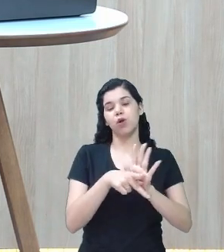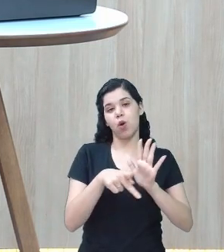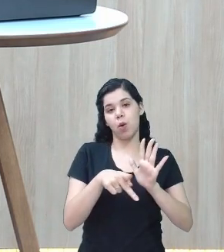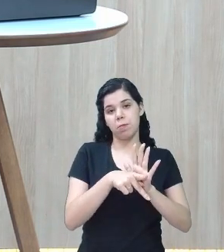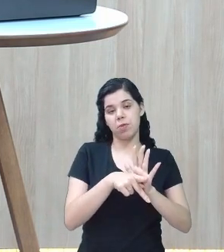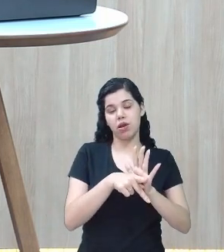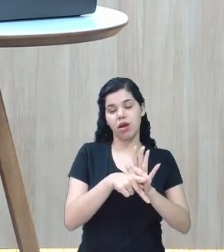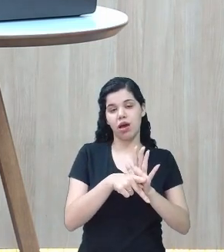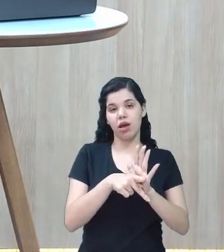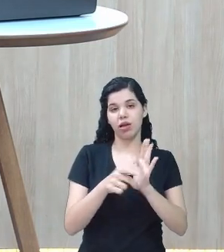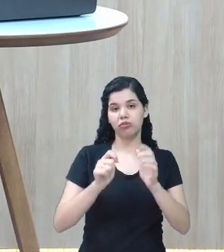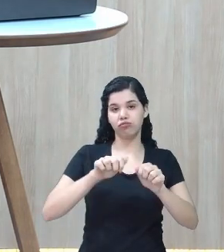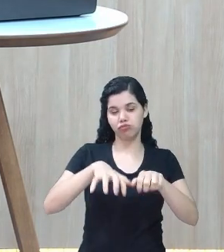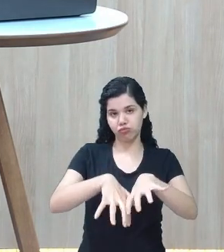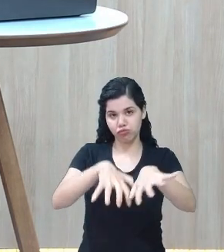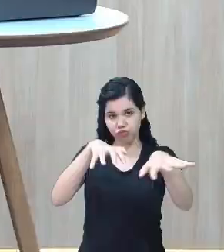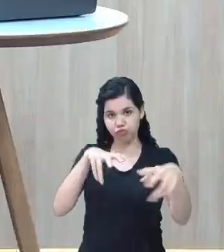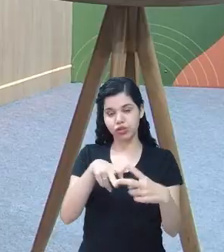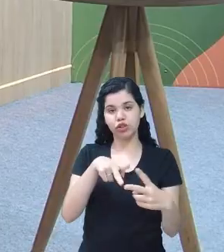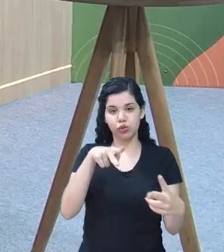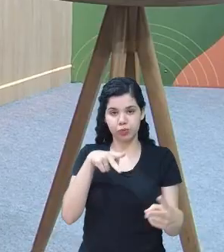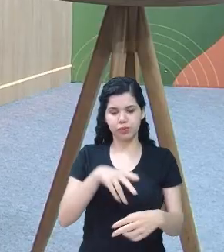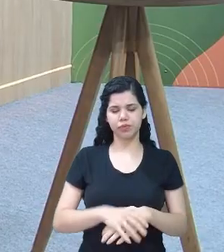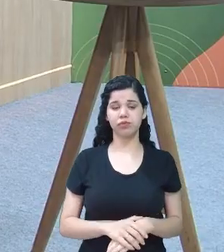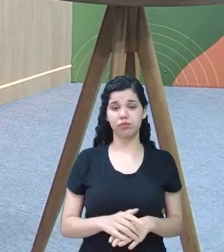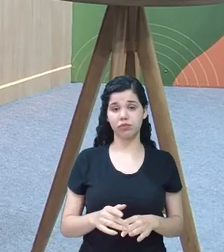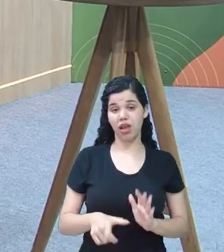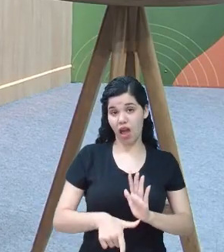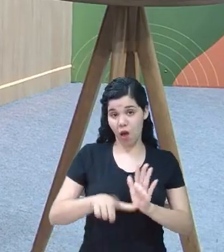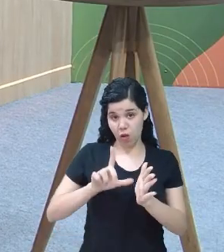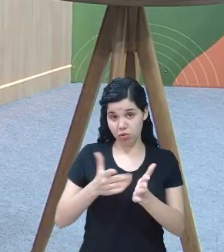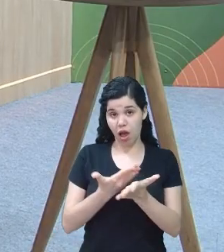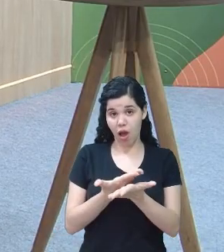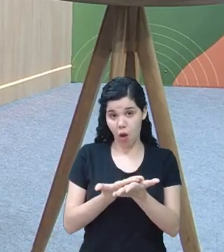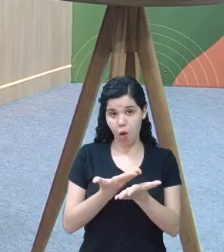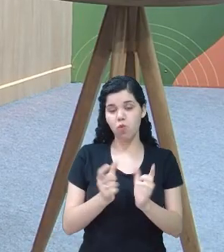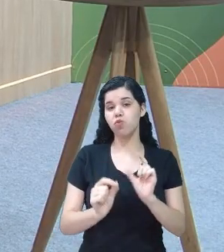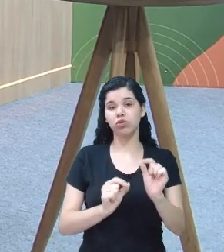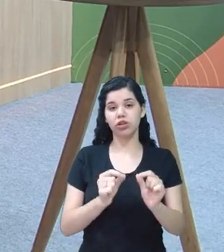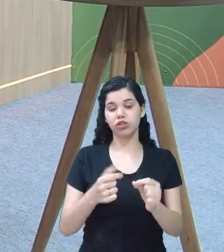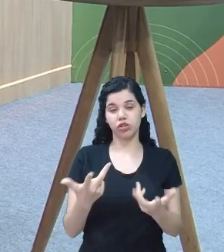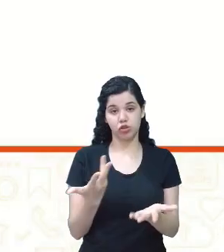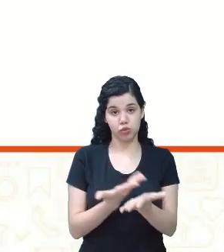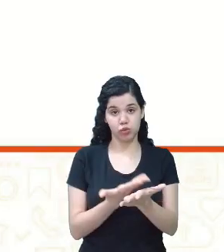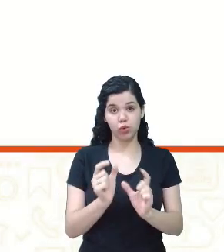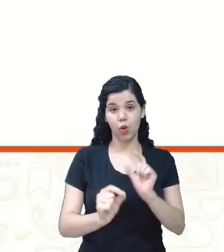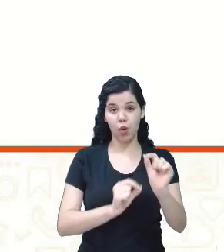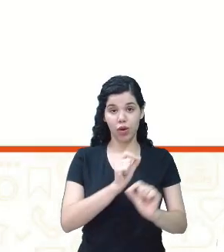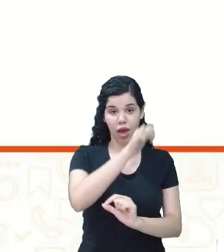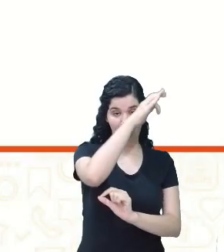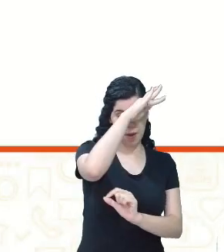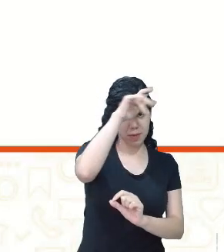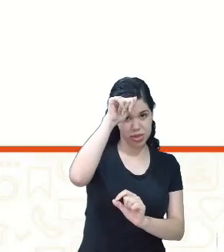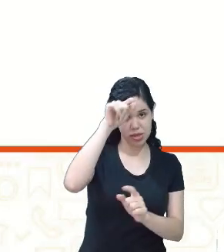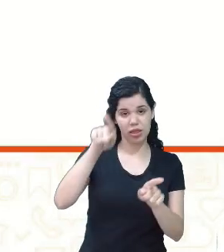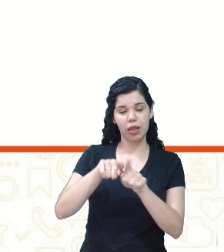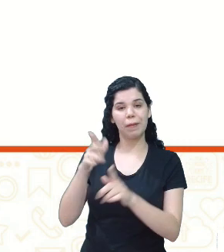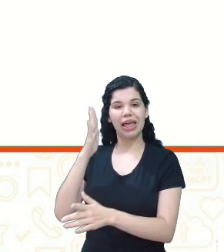E o que é que a gente falou no encontro anterior? Nós vimos a diferença entre alfabetização e